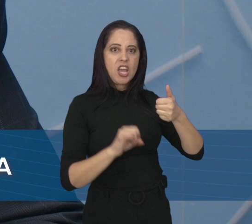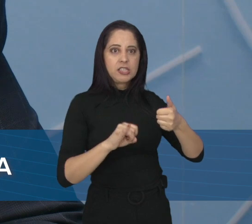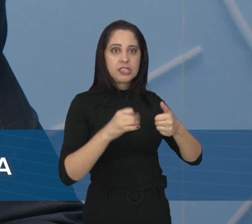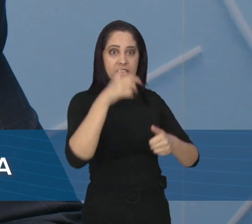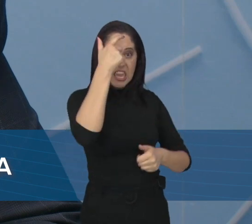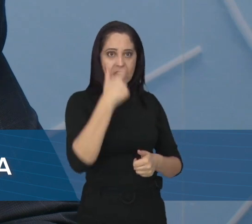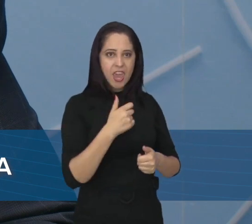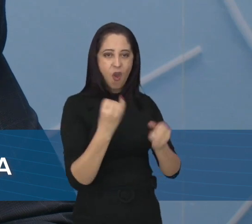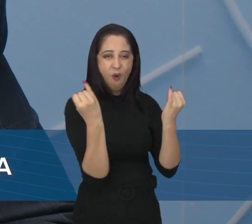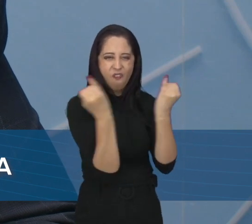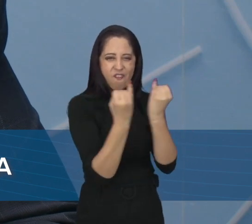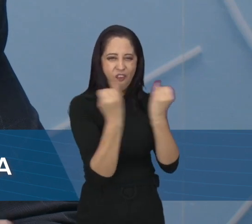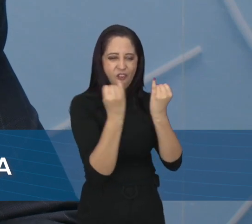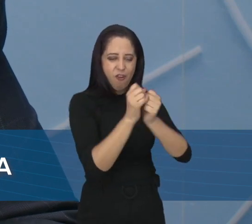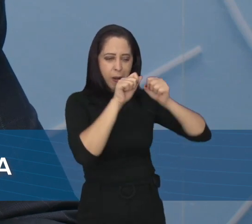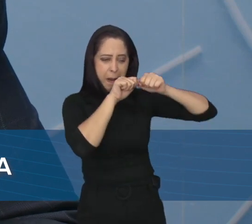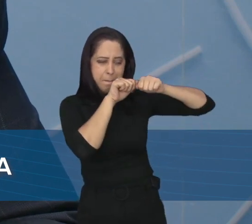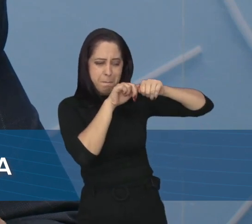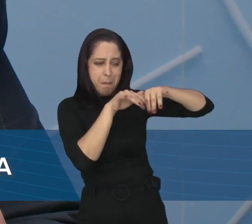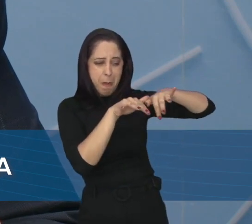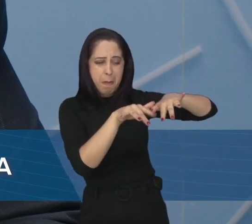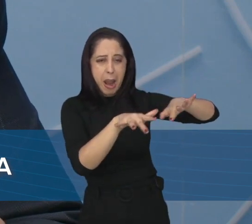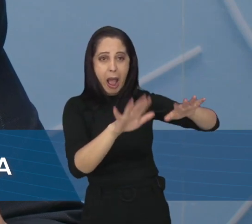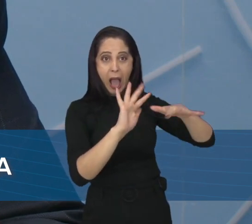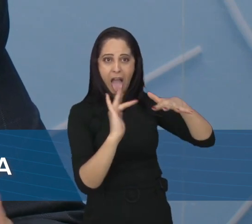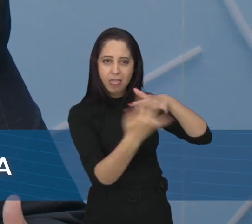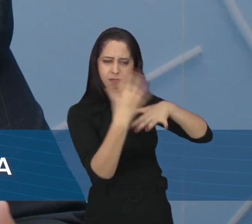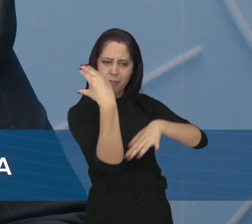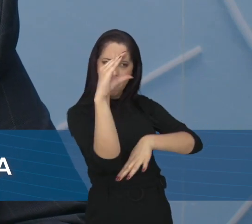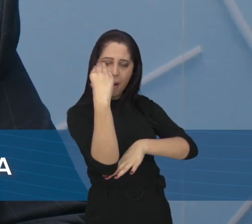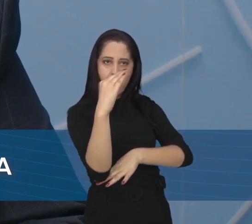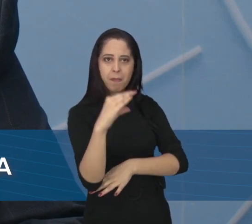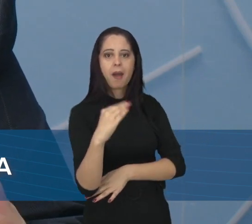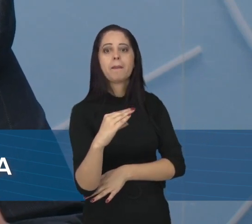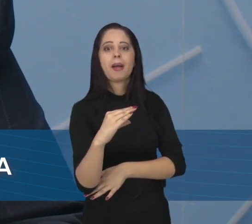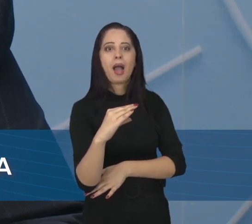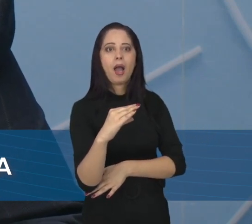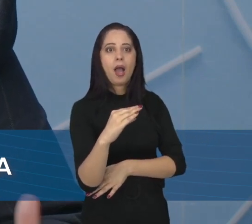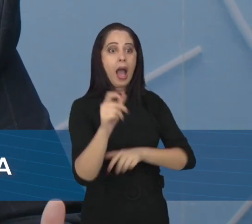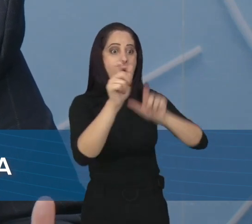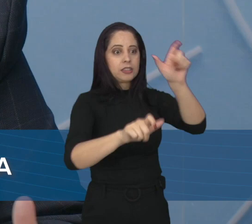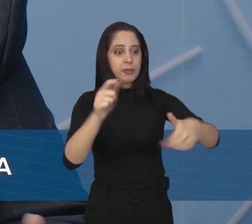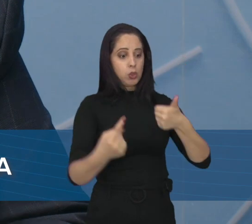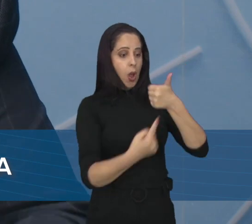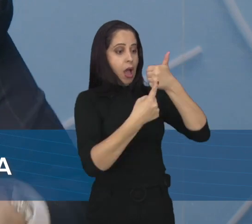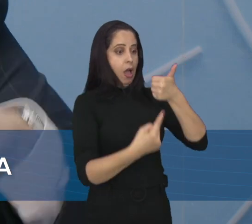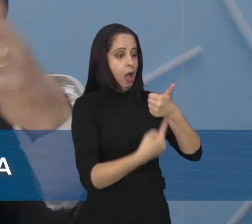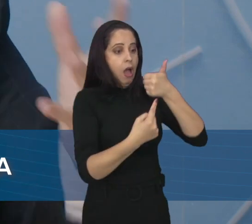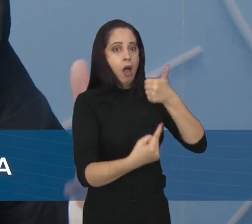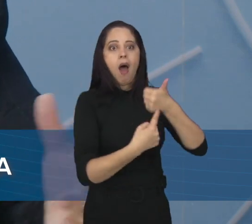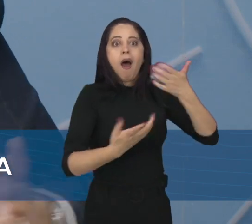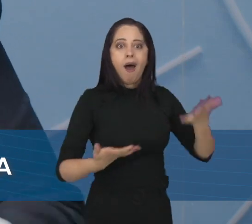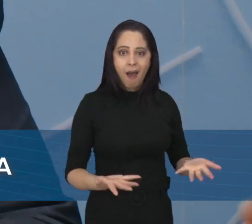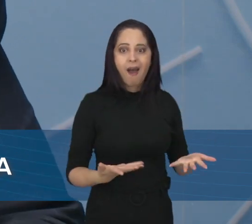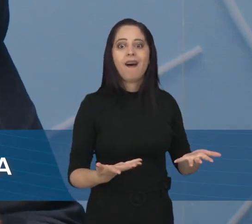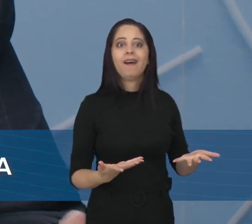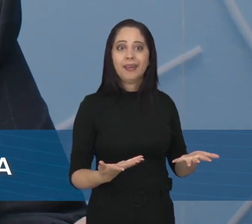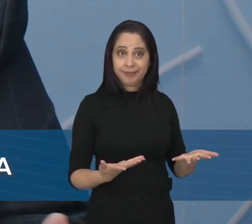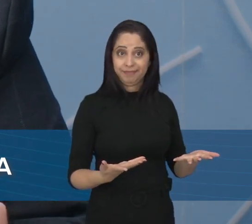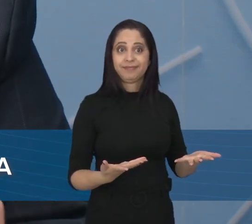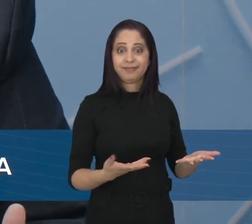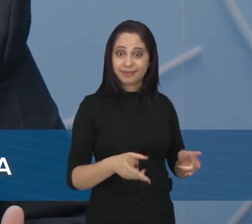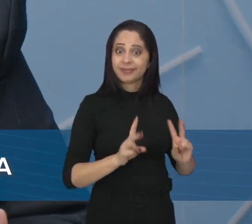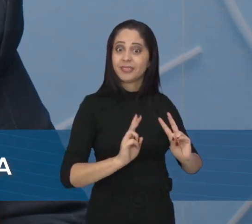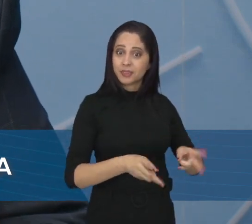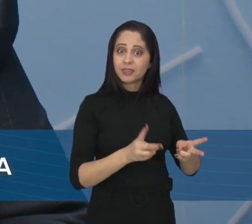que o terno laranja que a Ziza usou no programa, pelo amor de Deus, vai gerar uma crítica enorme. Pois é, né? Tanto a